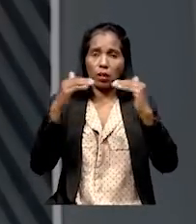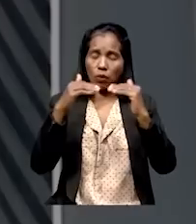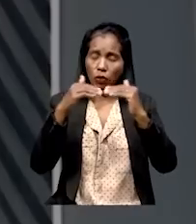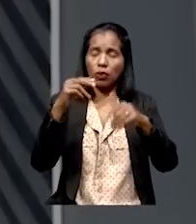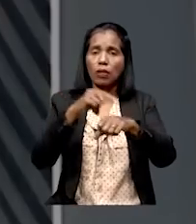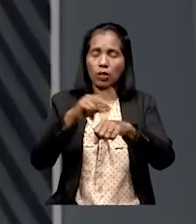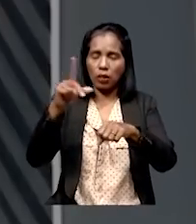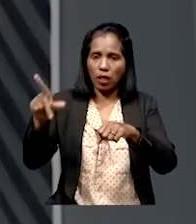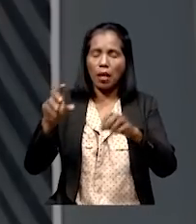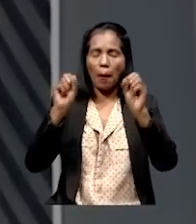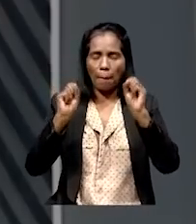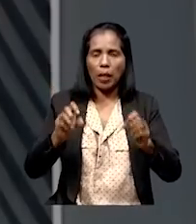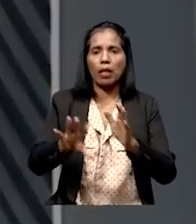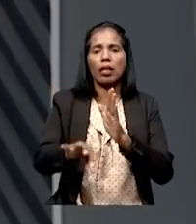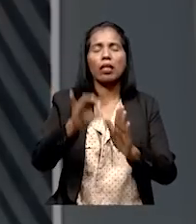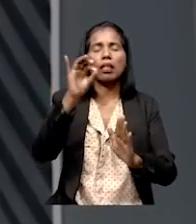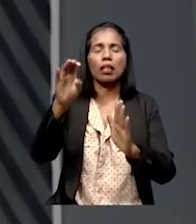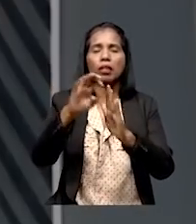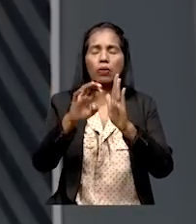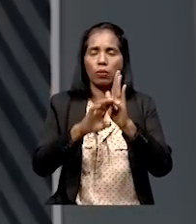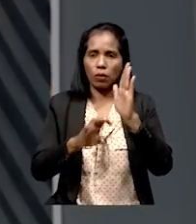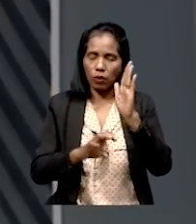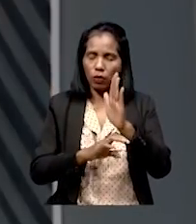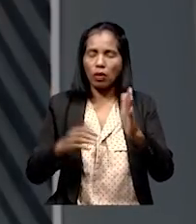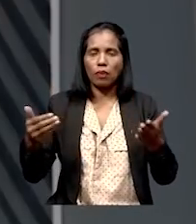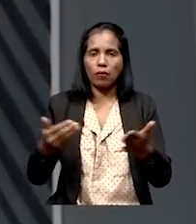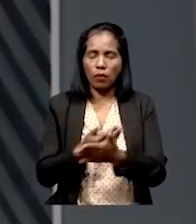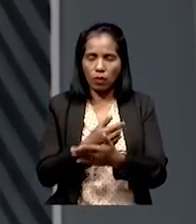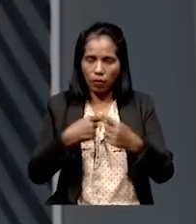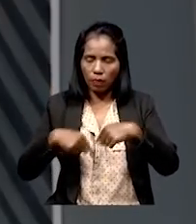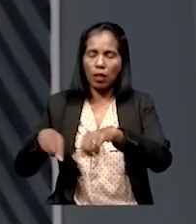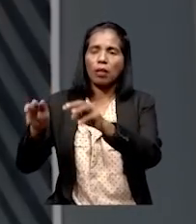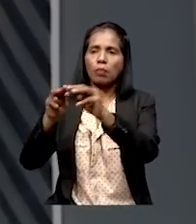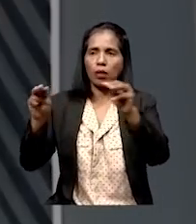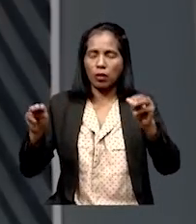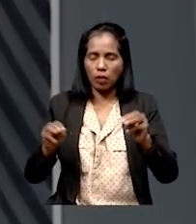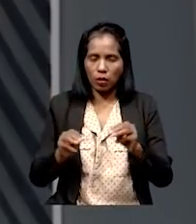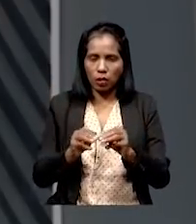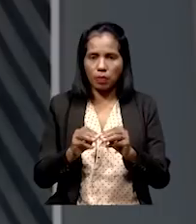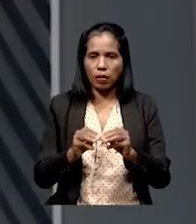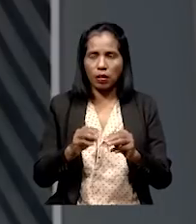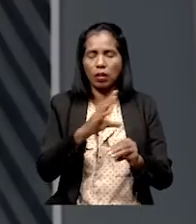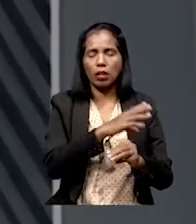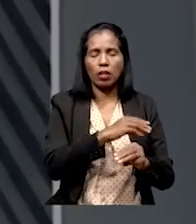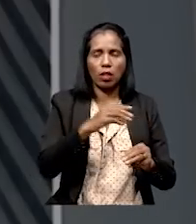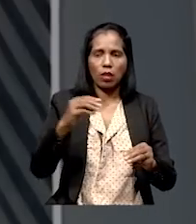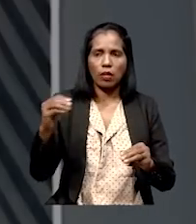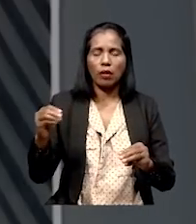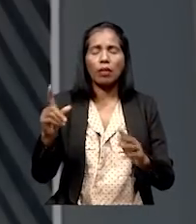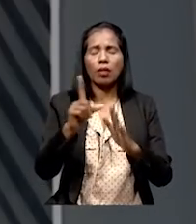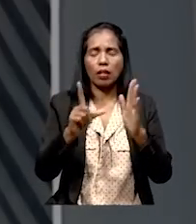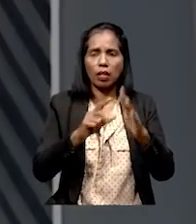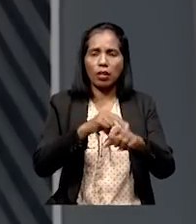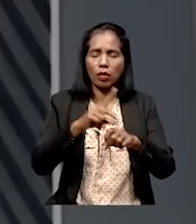a bela e a estrutura FUN. E vai a municípios, e órgãos subnacionais, e as